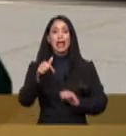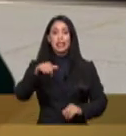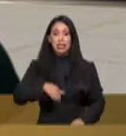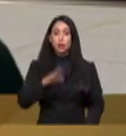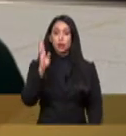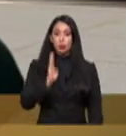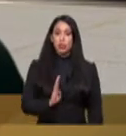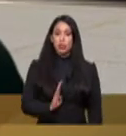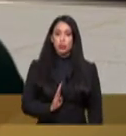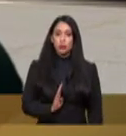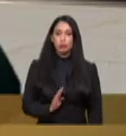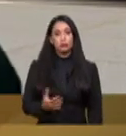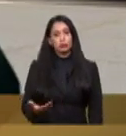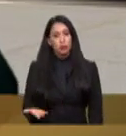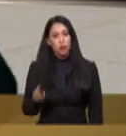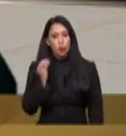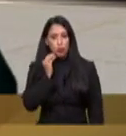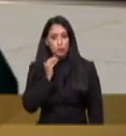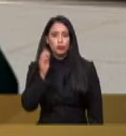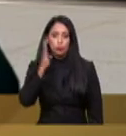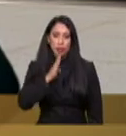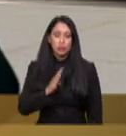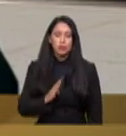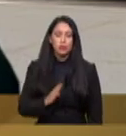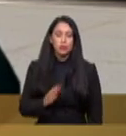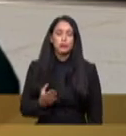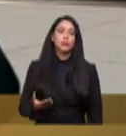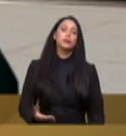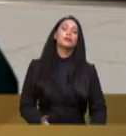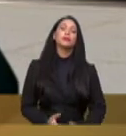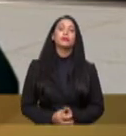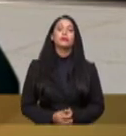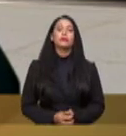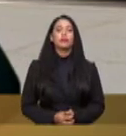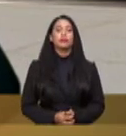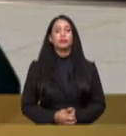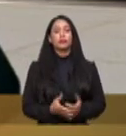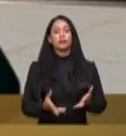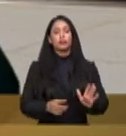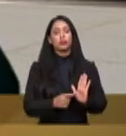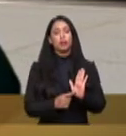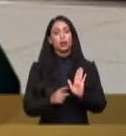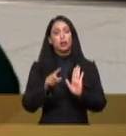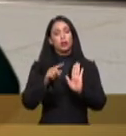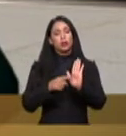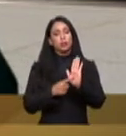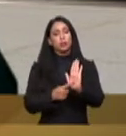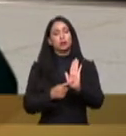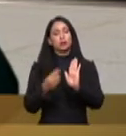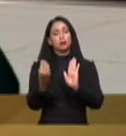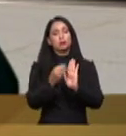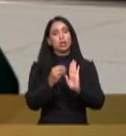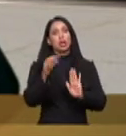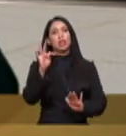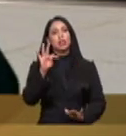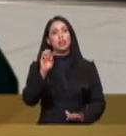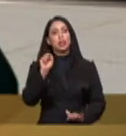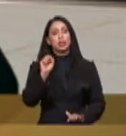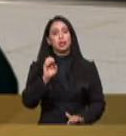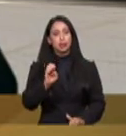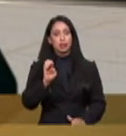país. Obviamente, o país, o Brasil. Isso está ali, referenciado pelo TSE, com base no